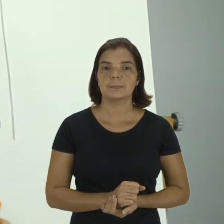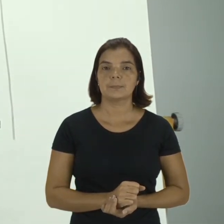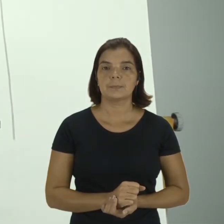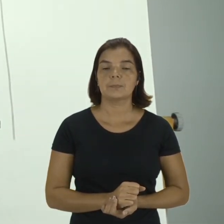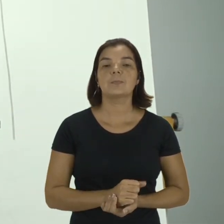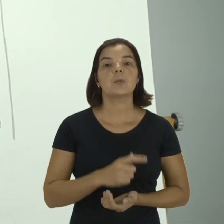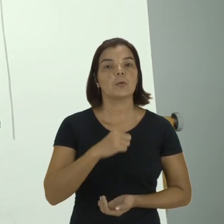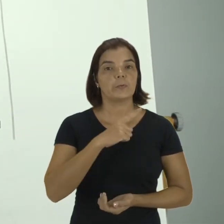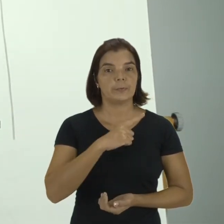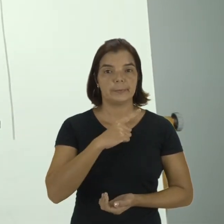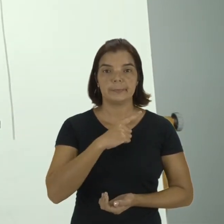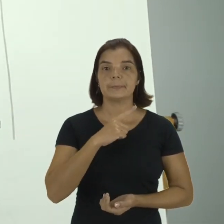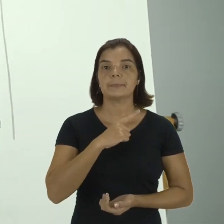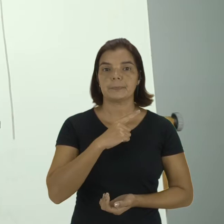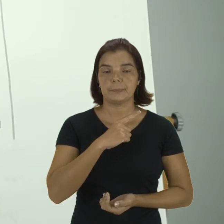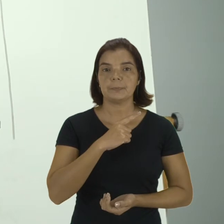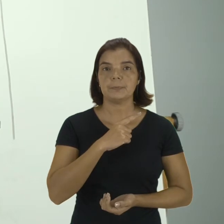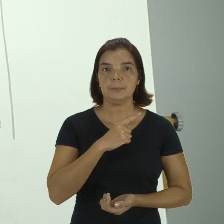A gente vai ter o seguinte,